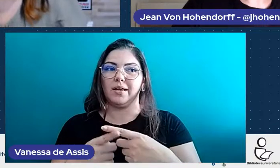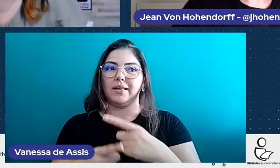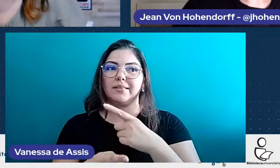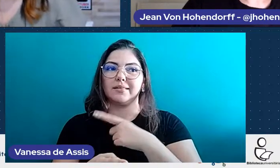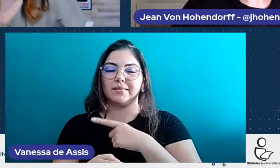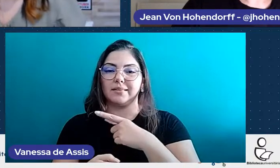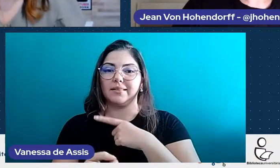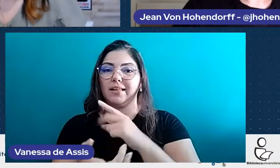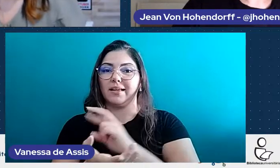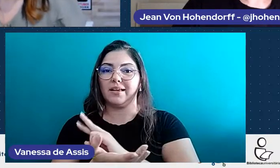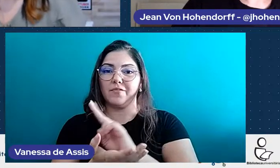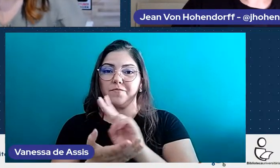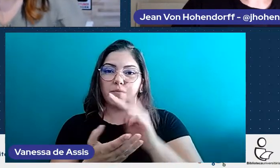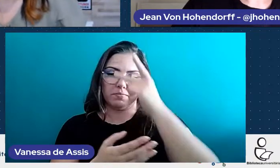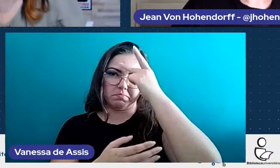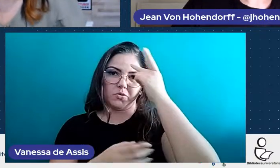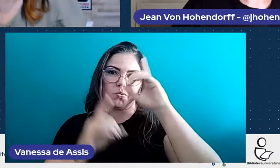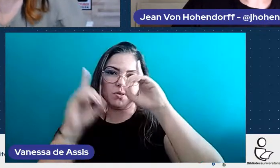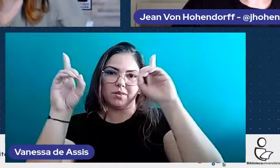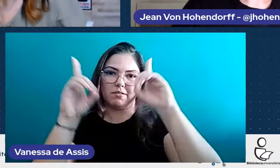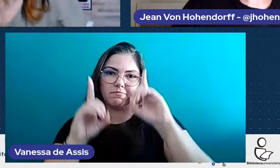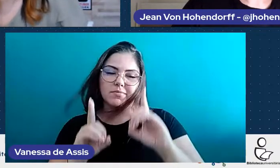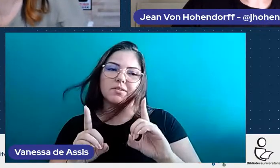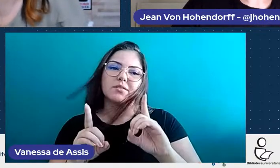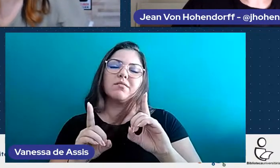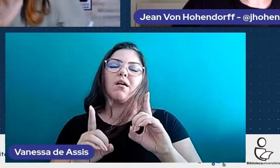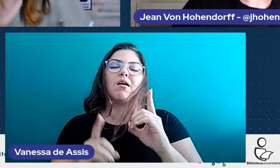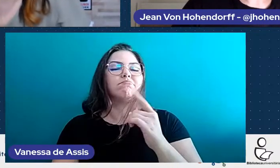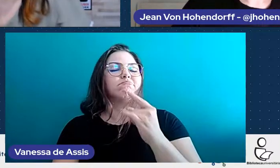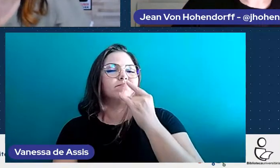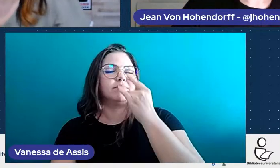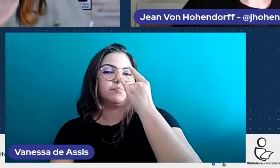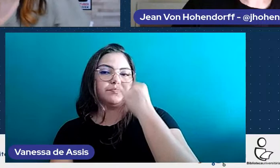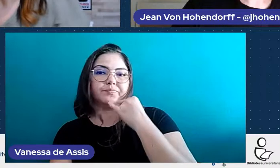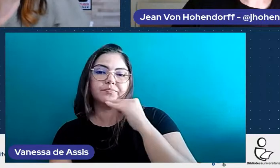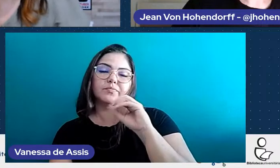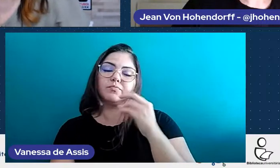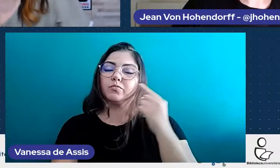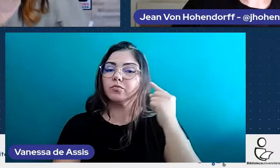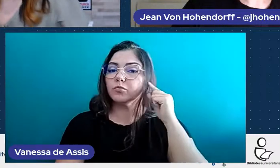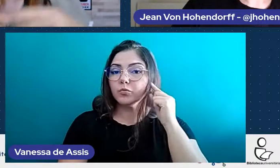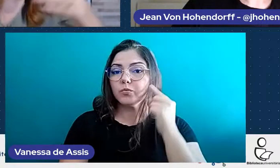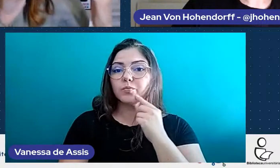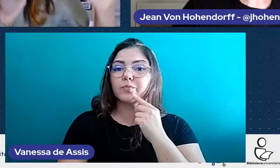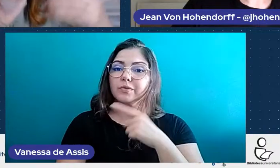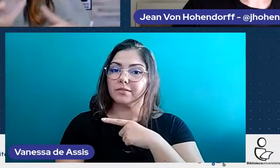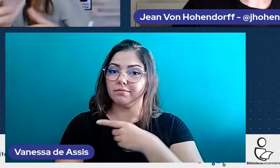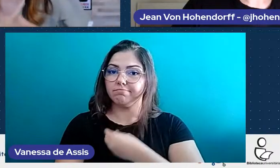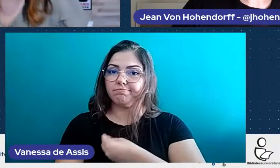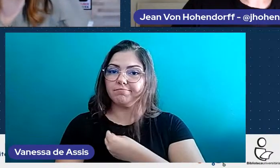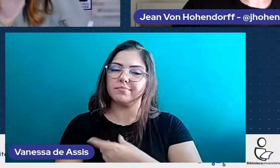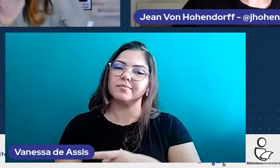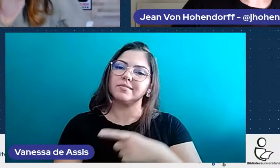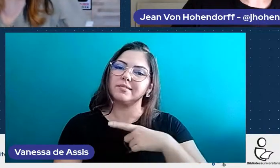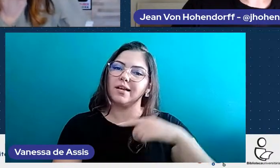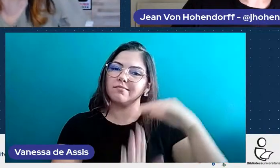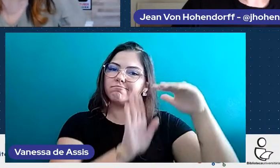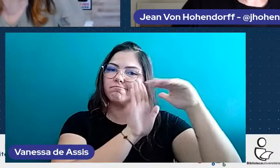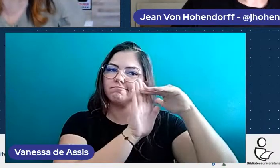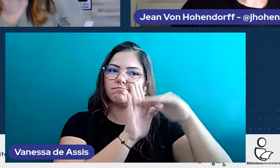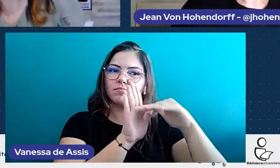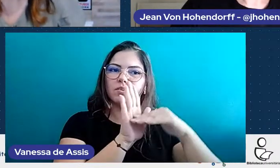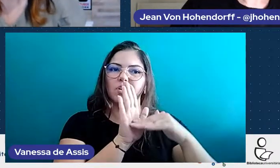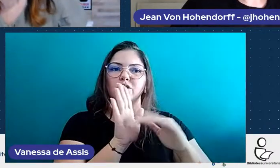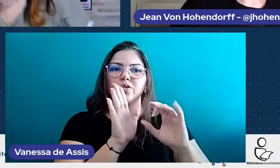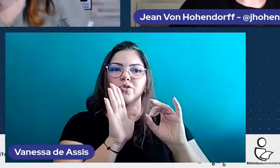deficiência, deficiências sensoriais, tanto deficiência visual como deficiência auditiva. Temos uma playlist aqui no canal só sobre